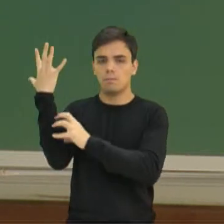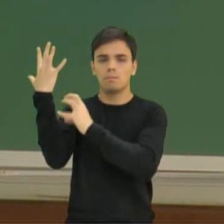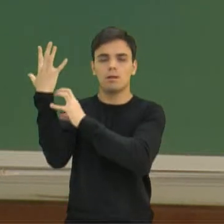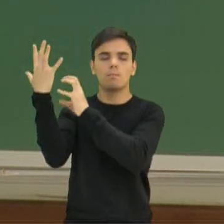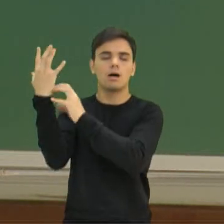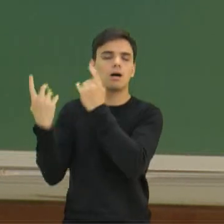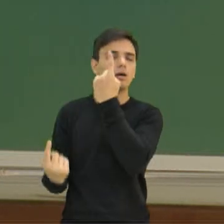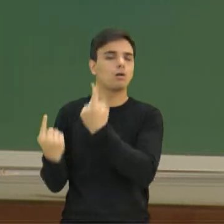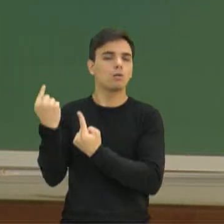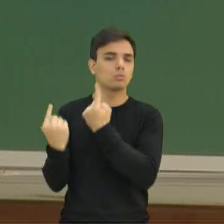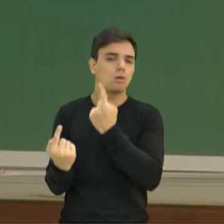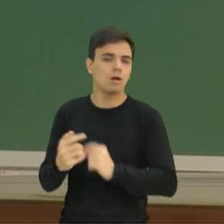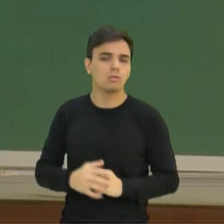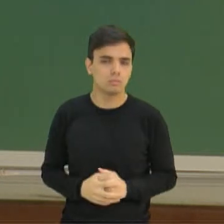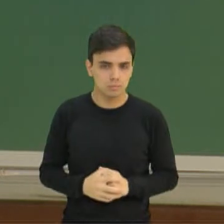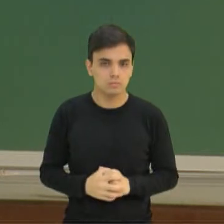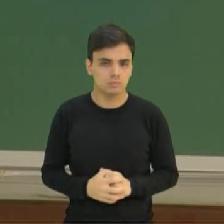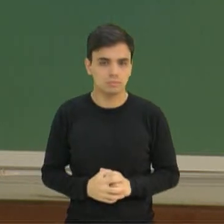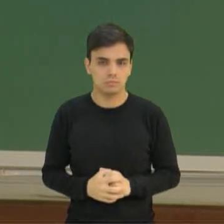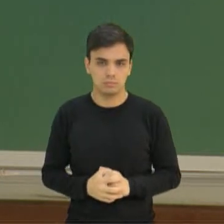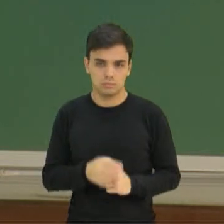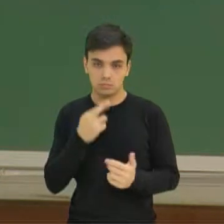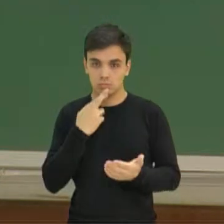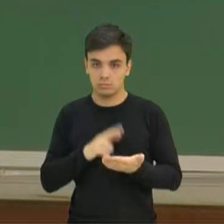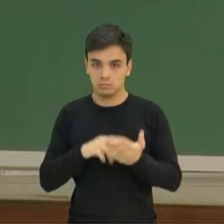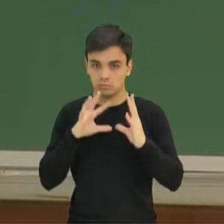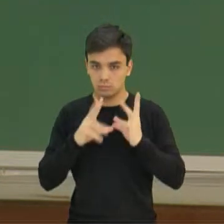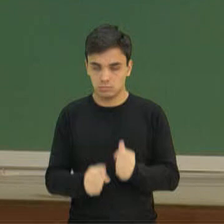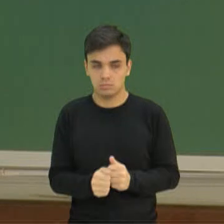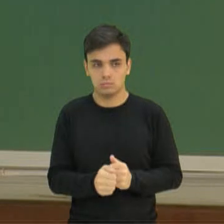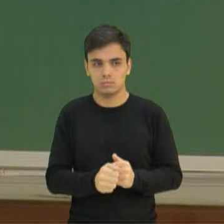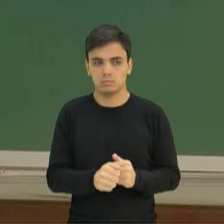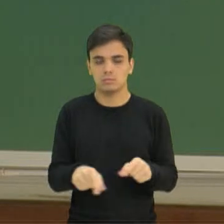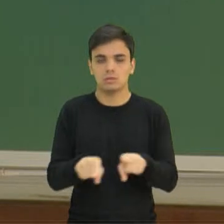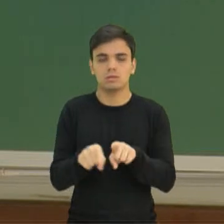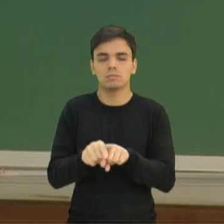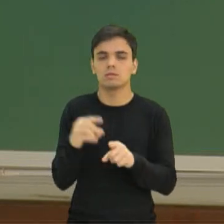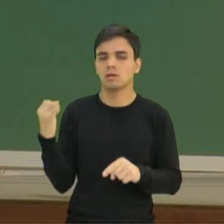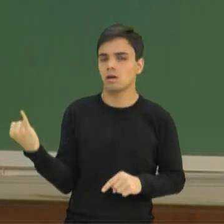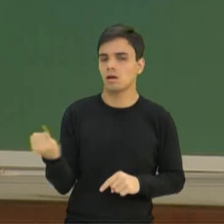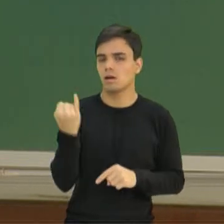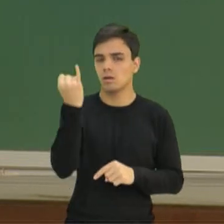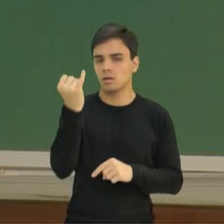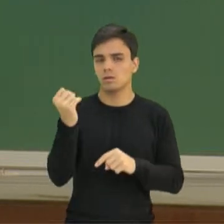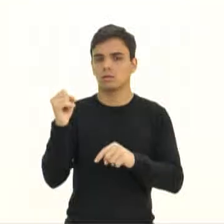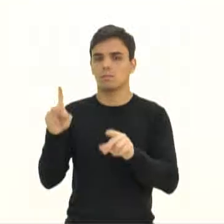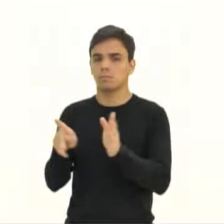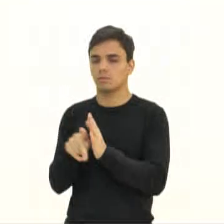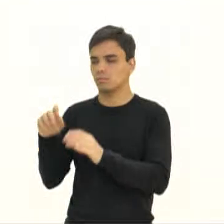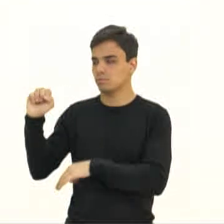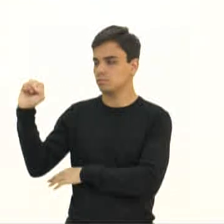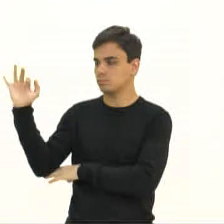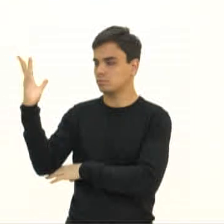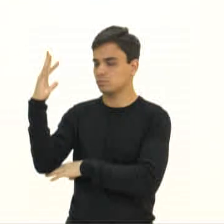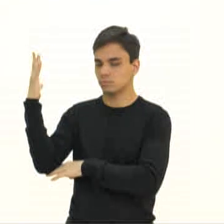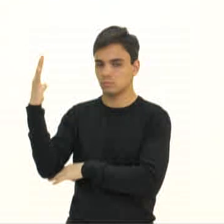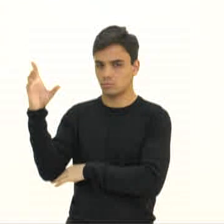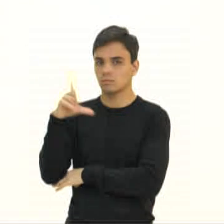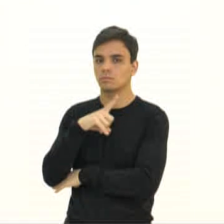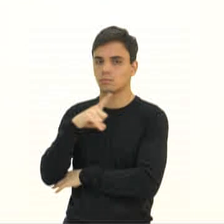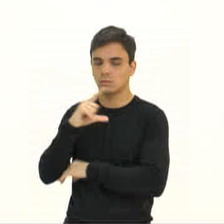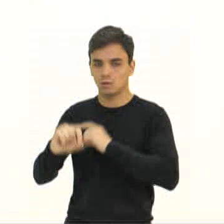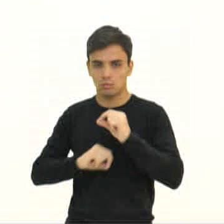ali como resultado de tudo isso, né? Em razão da importância da vegetação para a região, nós vamos ter